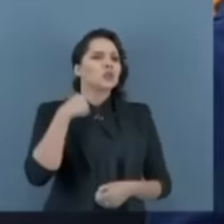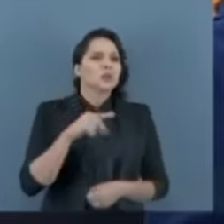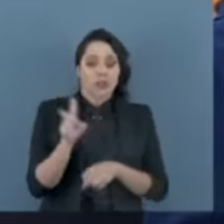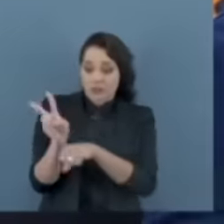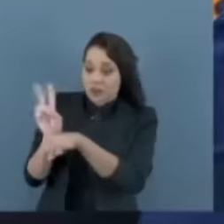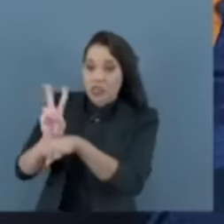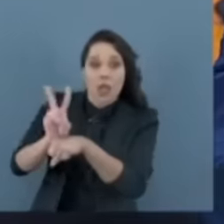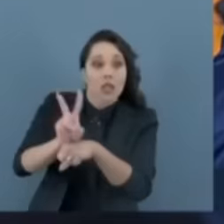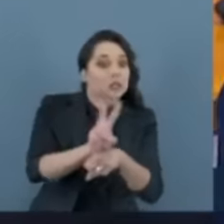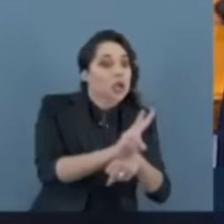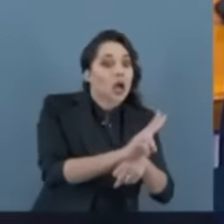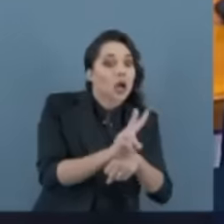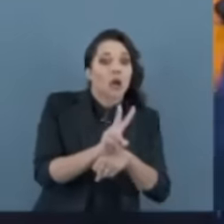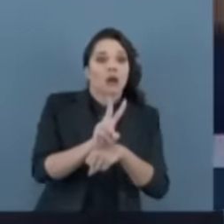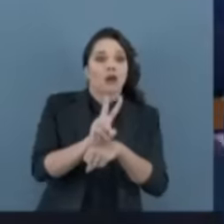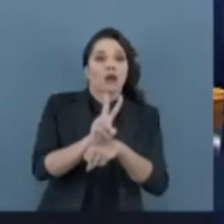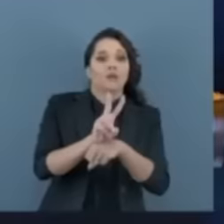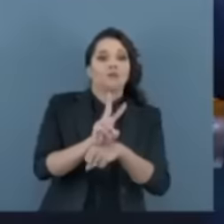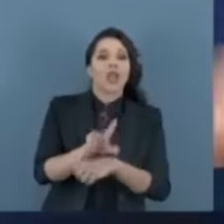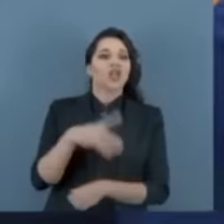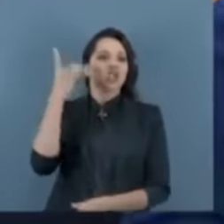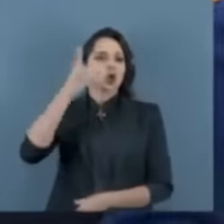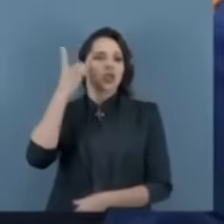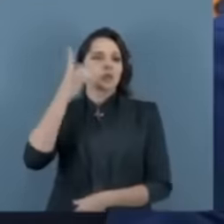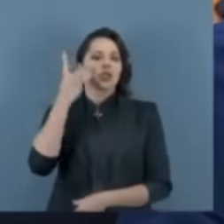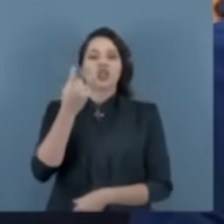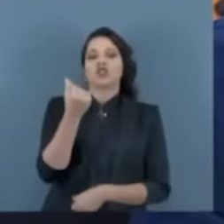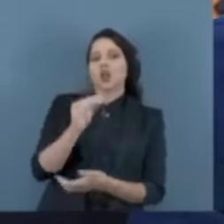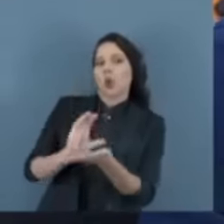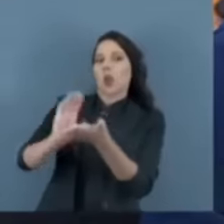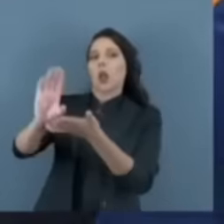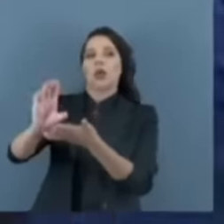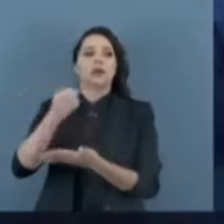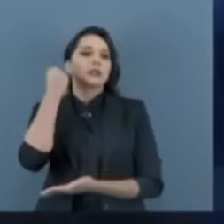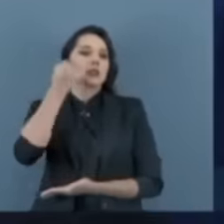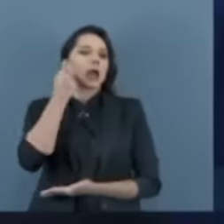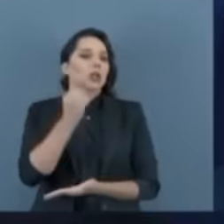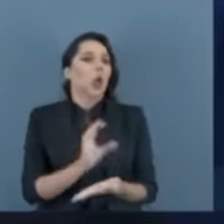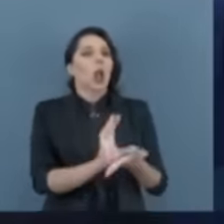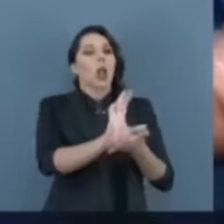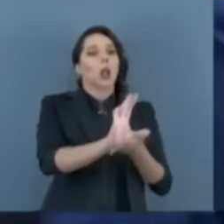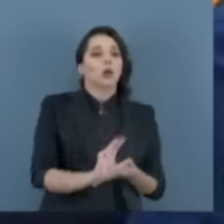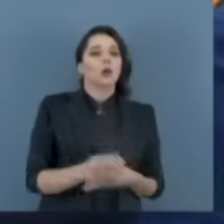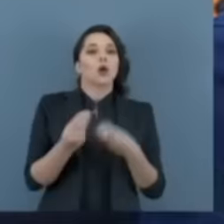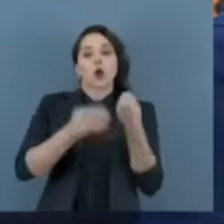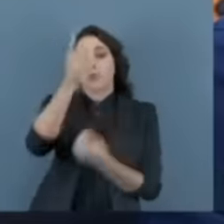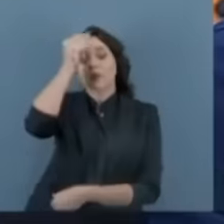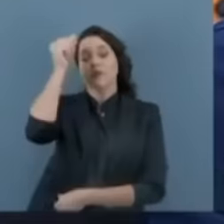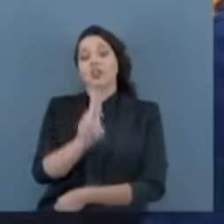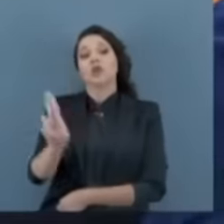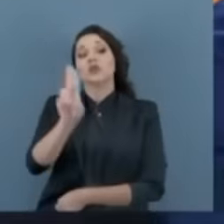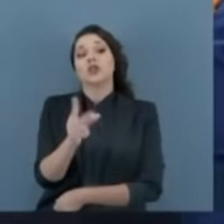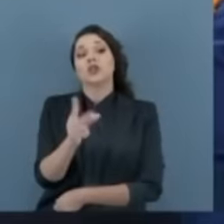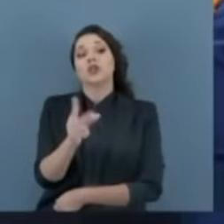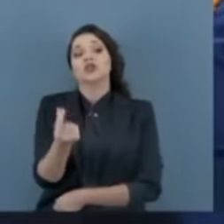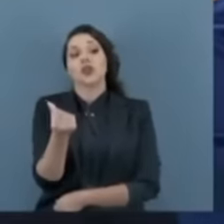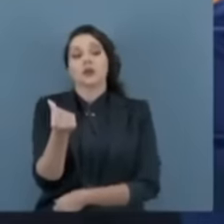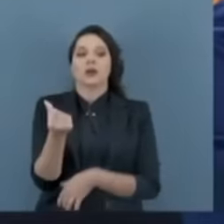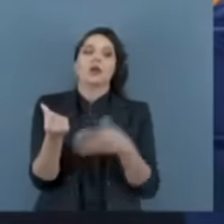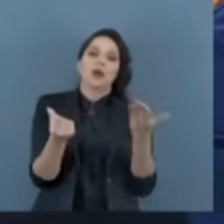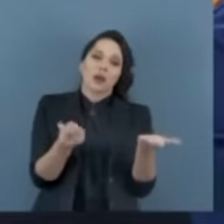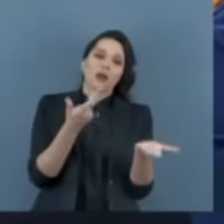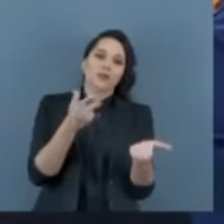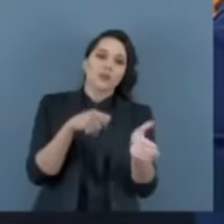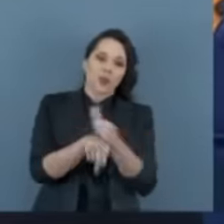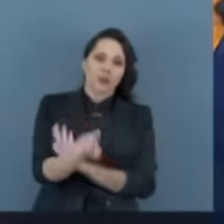tudo. Onde chega um deputado, indica um recurso, chega um senador, indica, como é que esse prefeito está usando esse recurso? E aí eu quero fazer uma pergunta